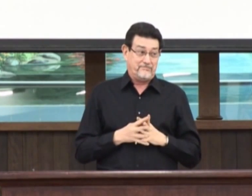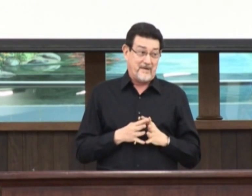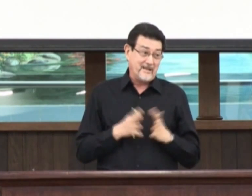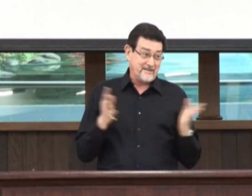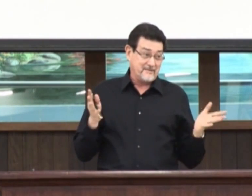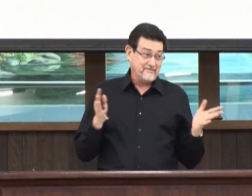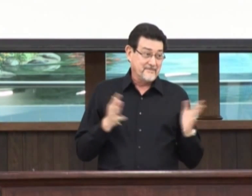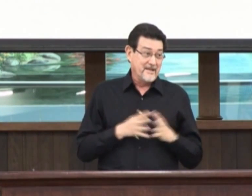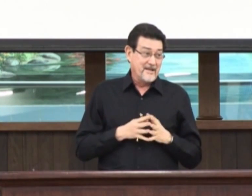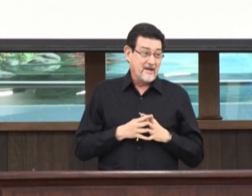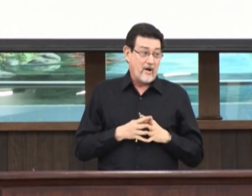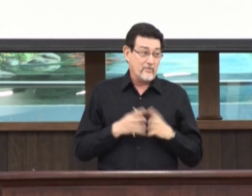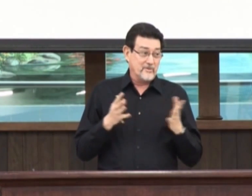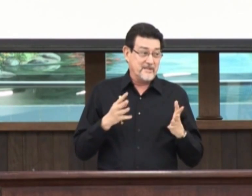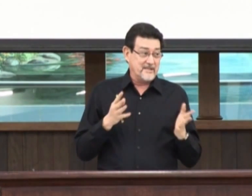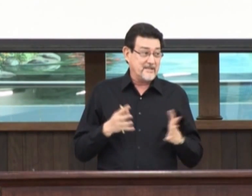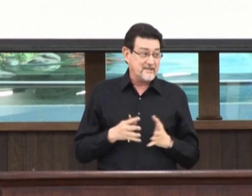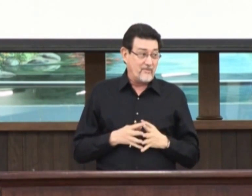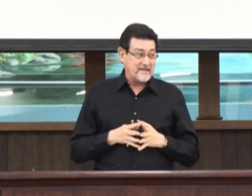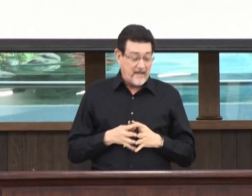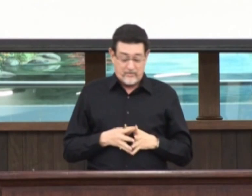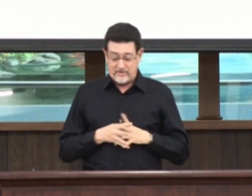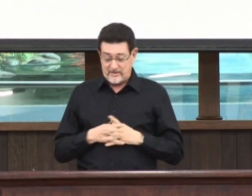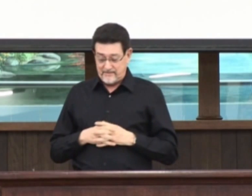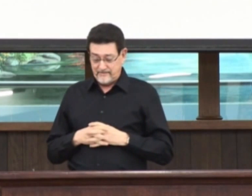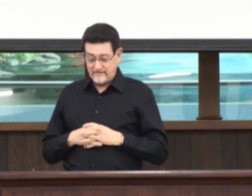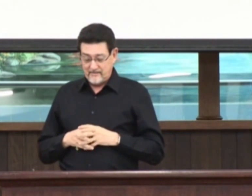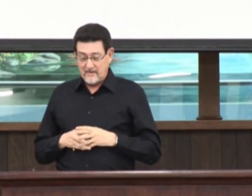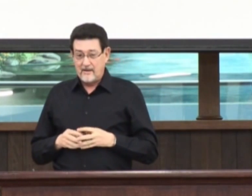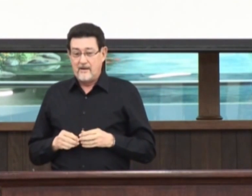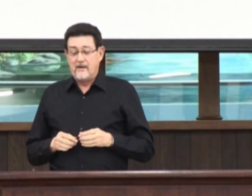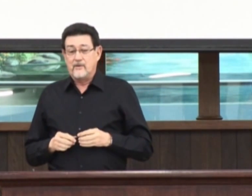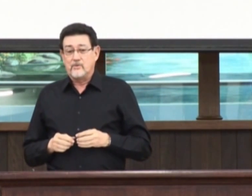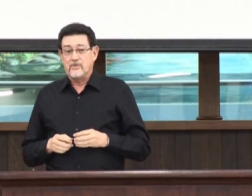fato, mas alguns dizem que são ateus.